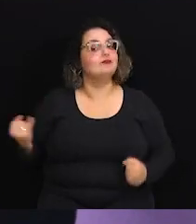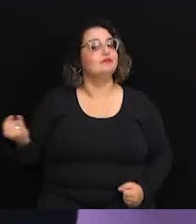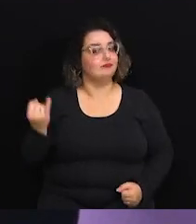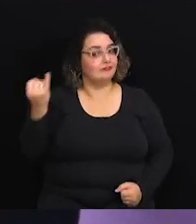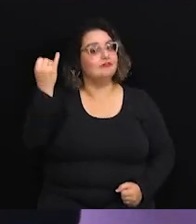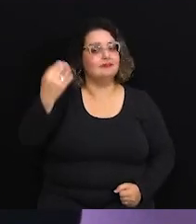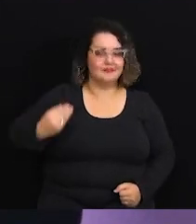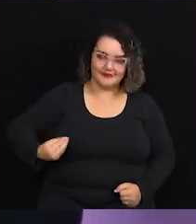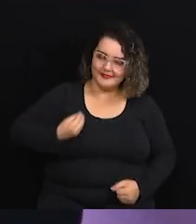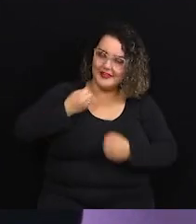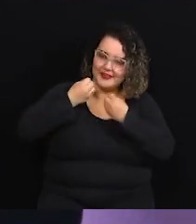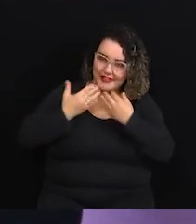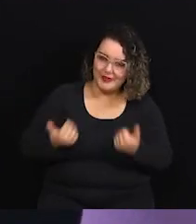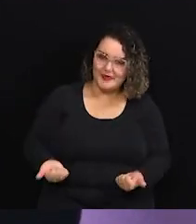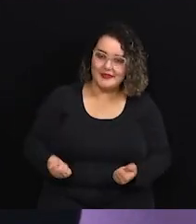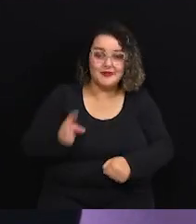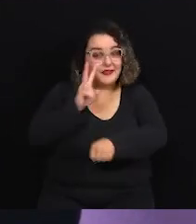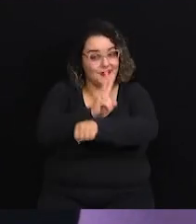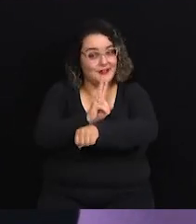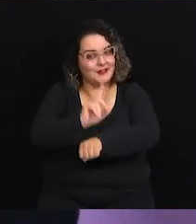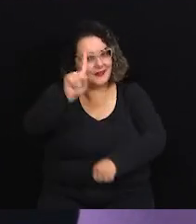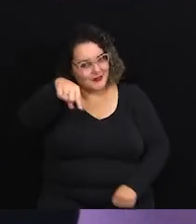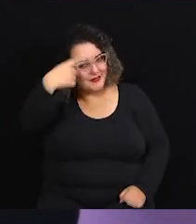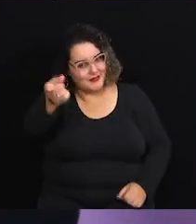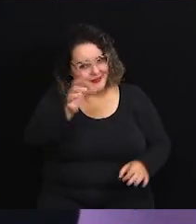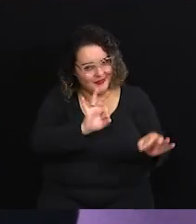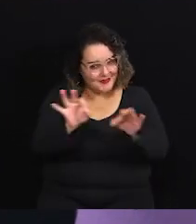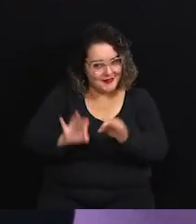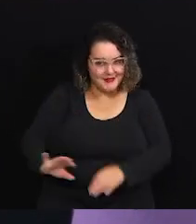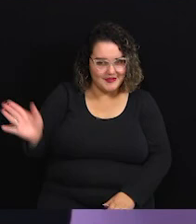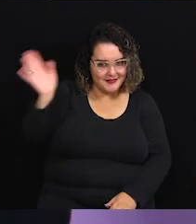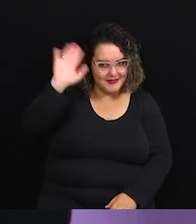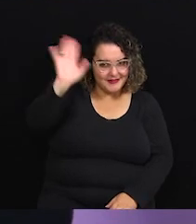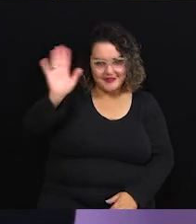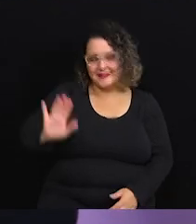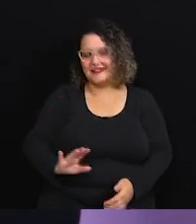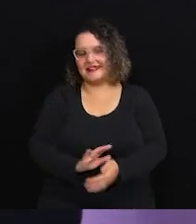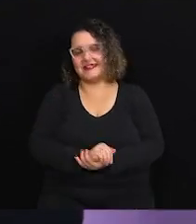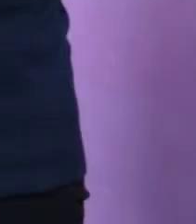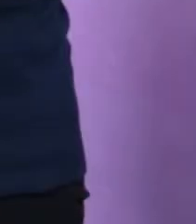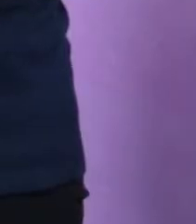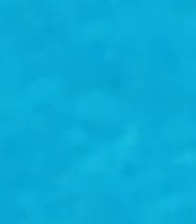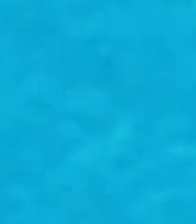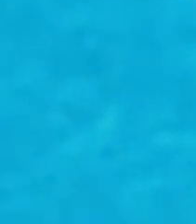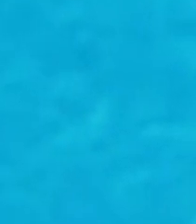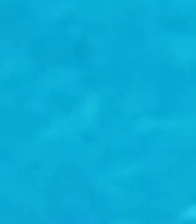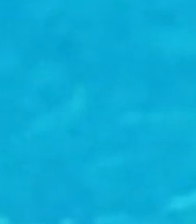fundamentais aí para ter uma vida saudável. Se cuida, a gente se vê na próxima edição. Tchau!